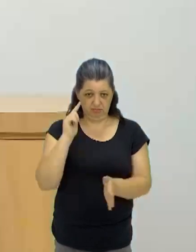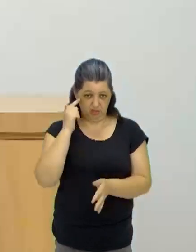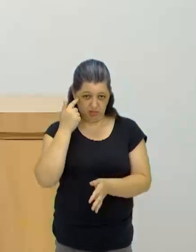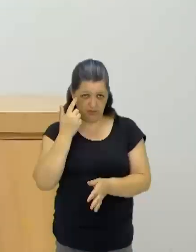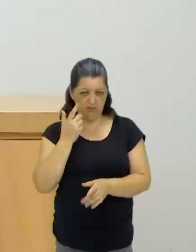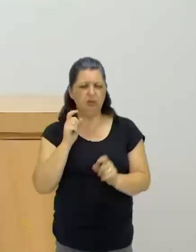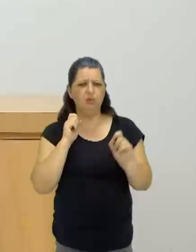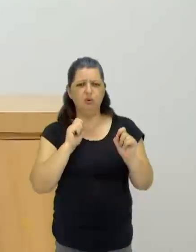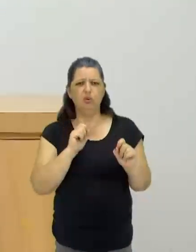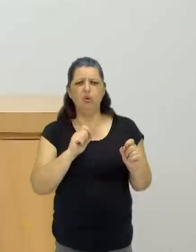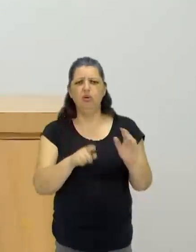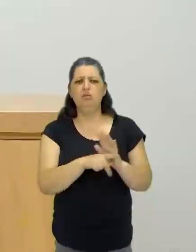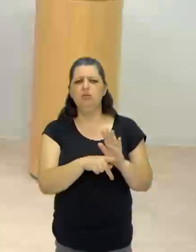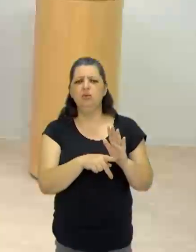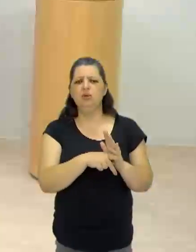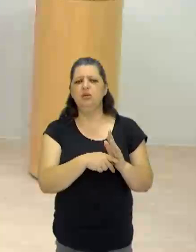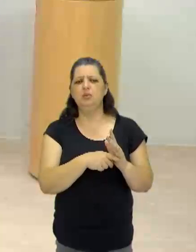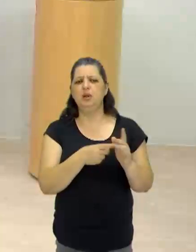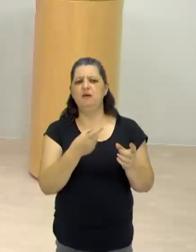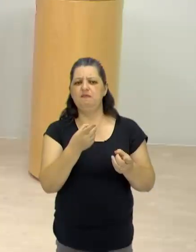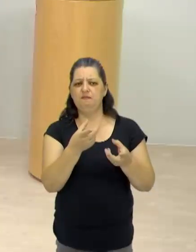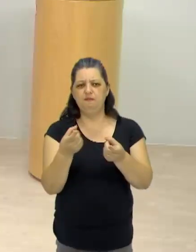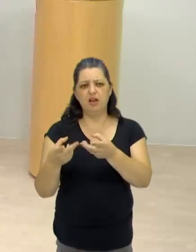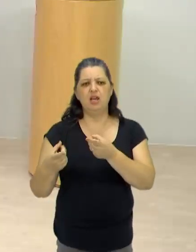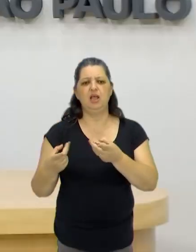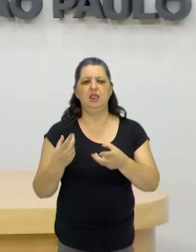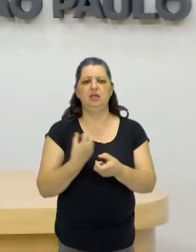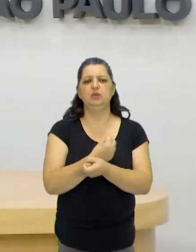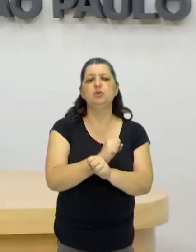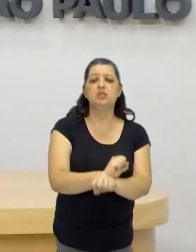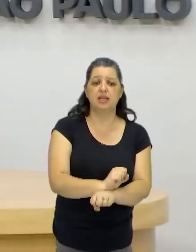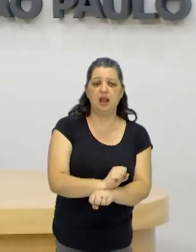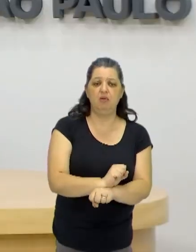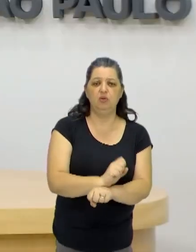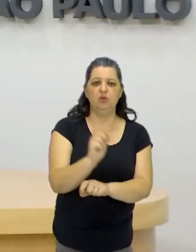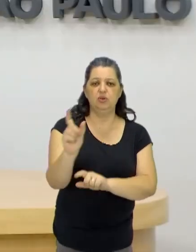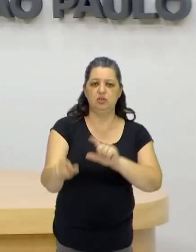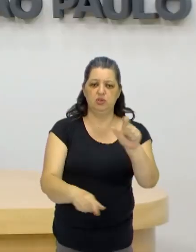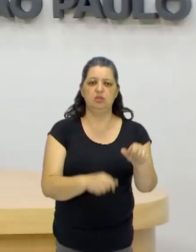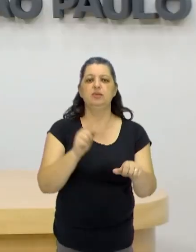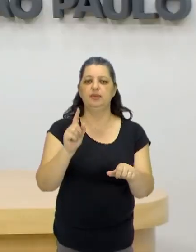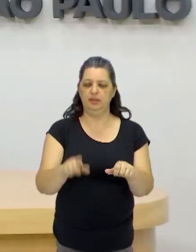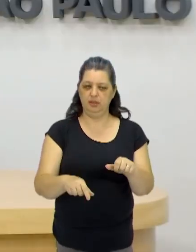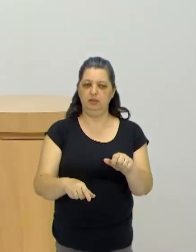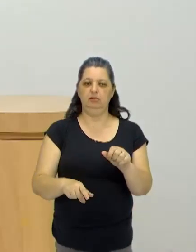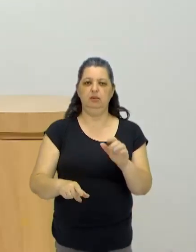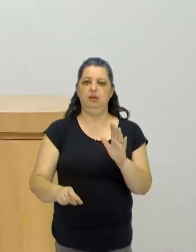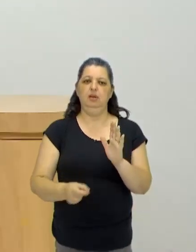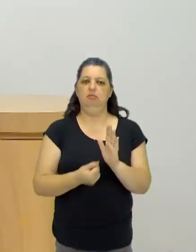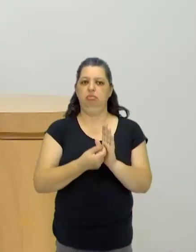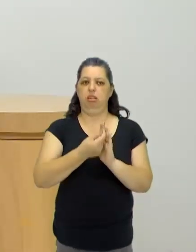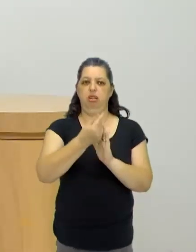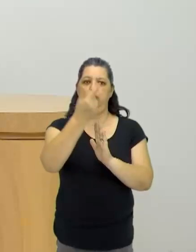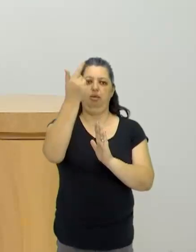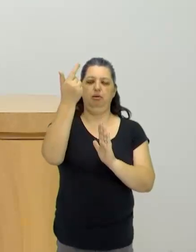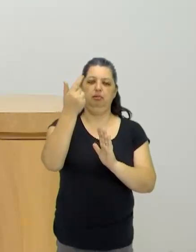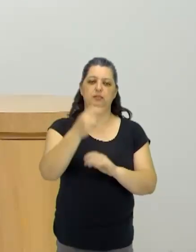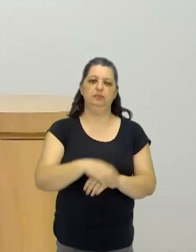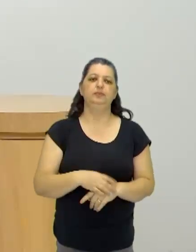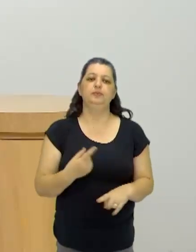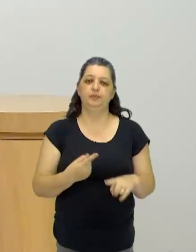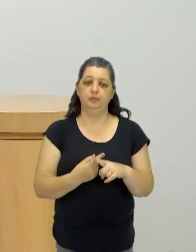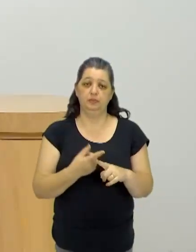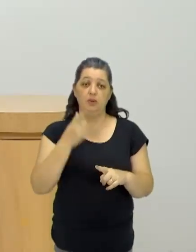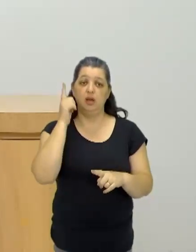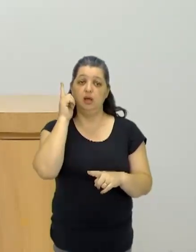Para onde foi o preço dos escravos? Aí, se está proibindo, lá em cima. Foi lá em cima. Porque agora, para você conseguir trazer